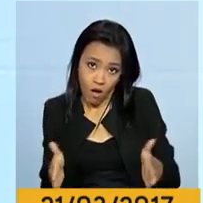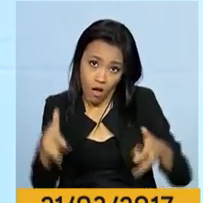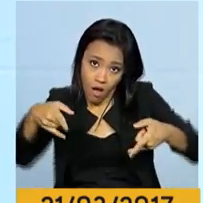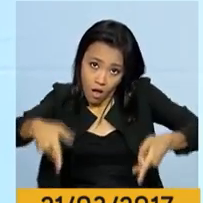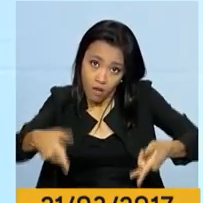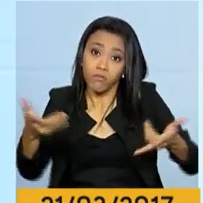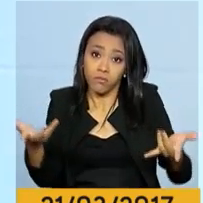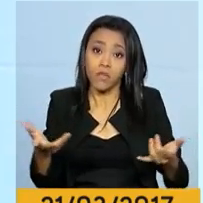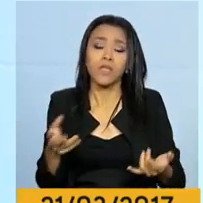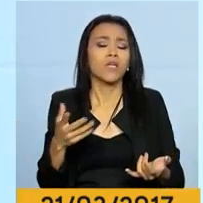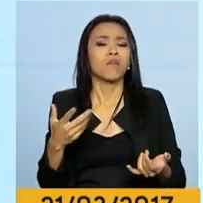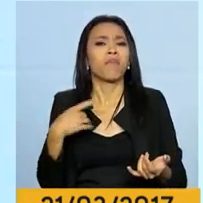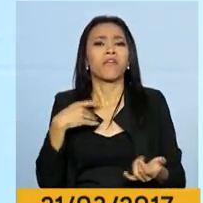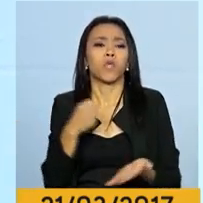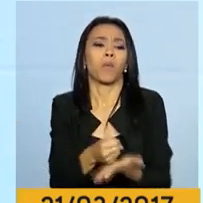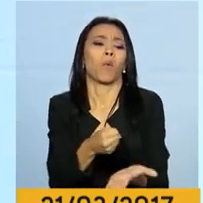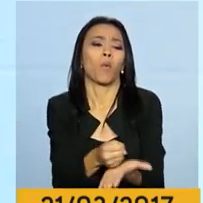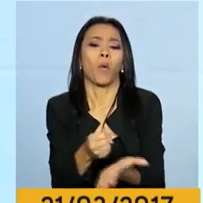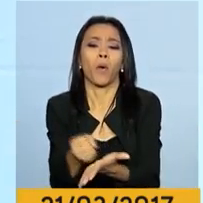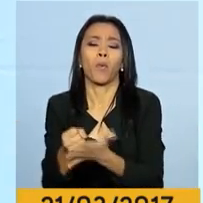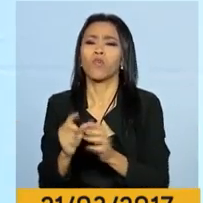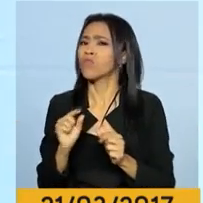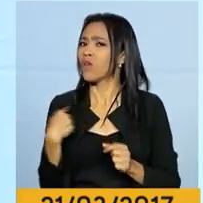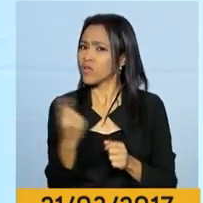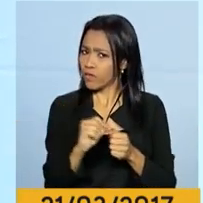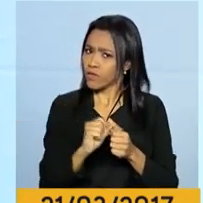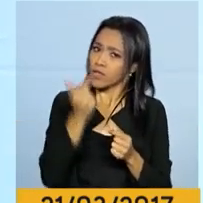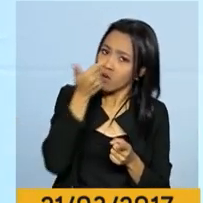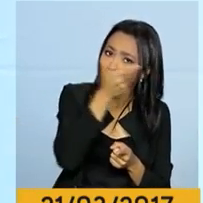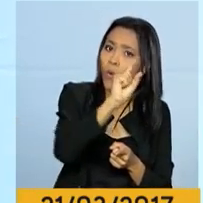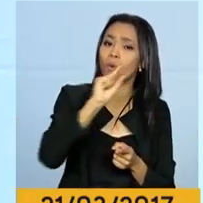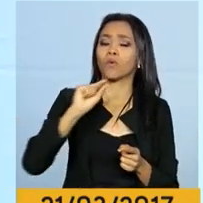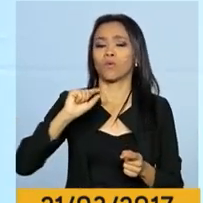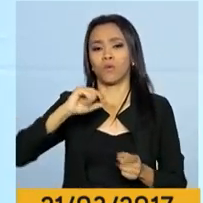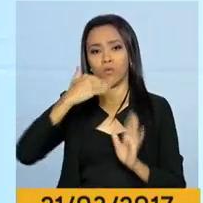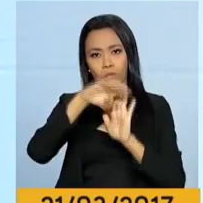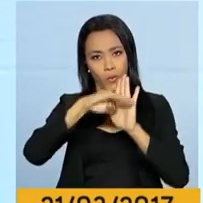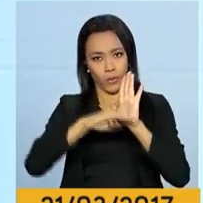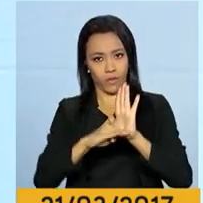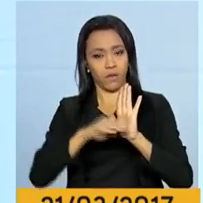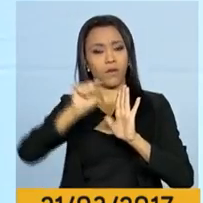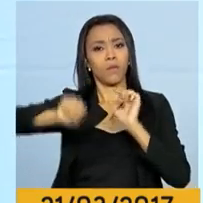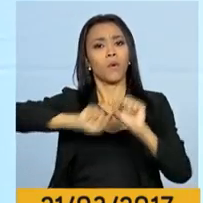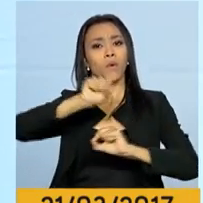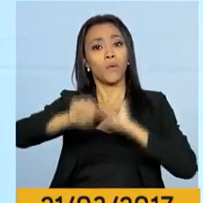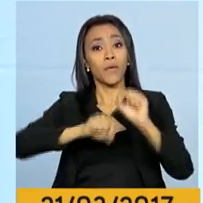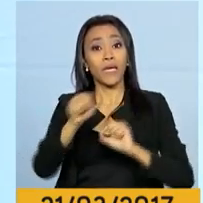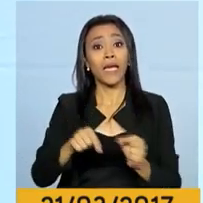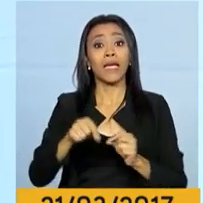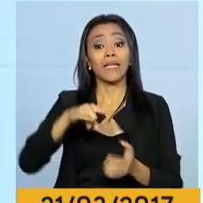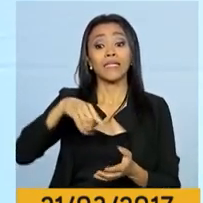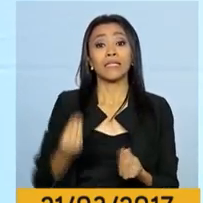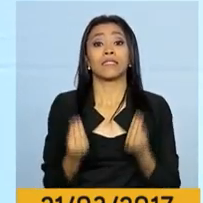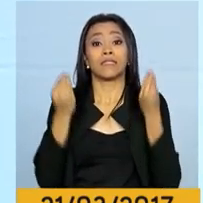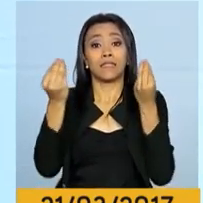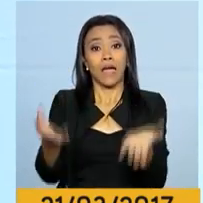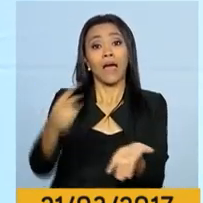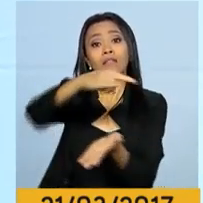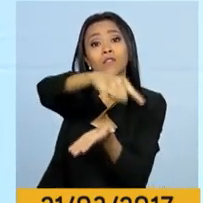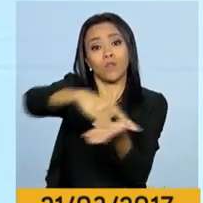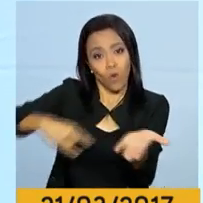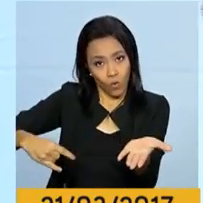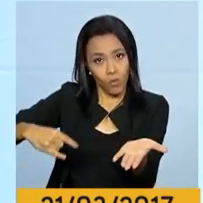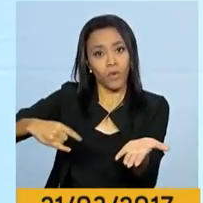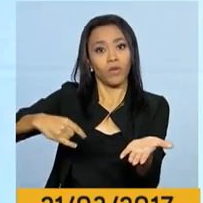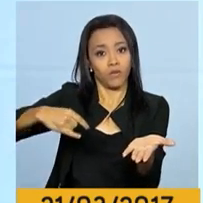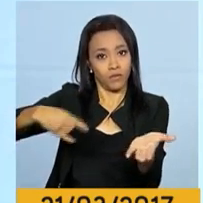que nós estamos fazendo? Não é? Nós estamos também lançando um programa de regularização fundiária nas cidades, porque